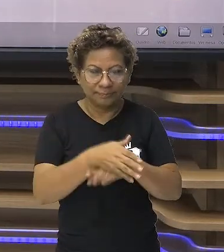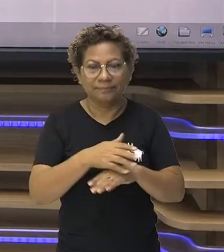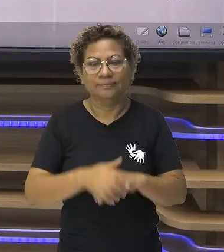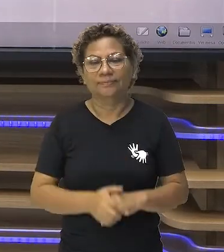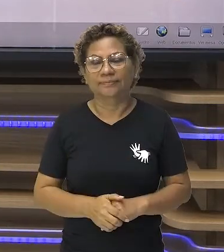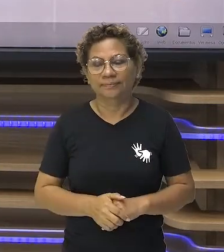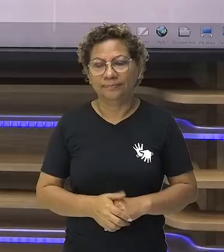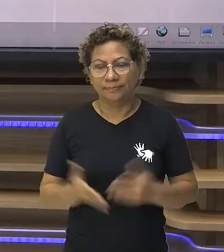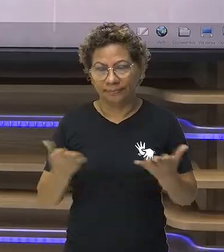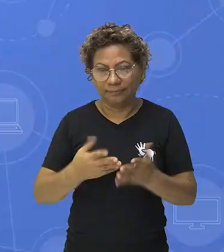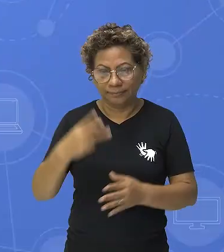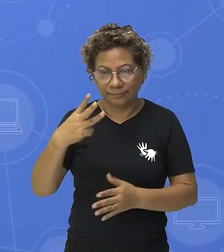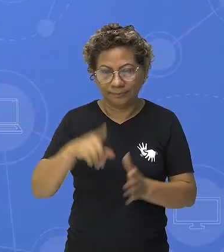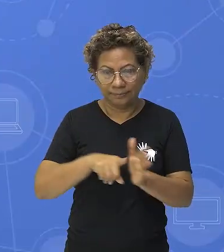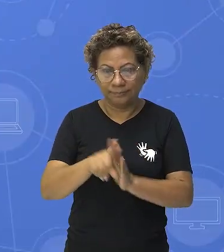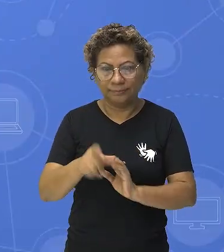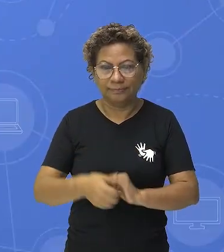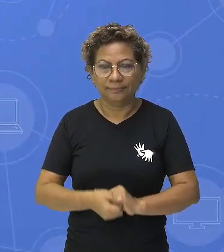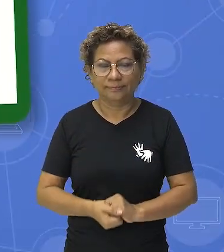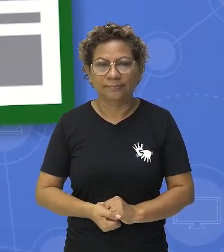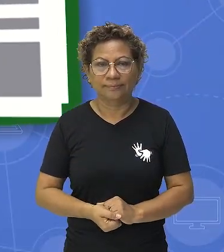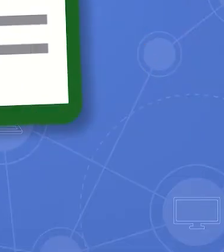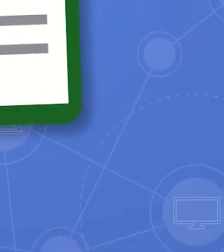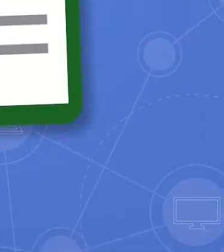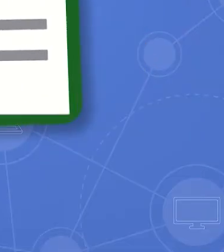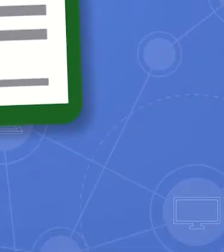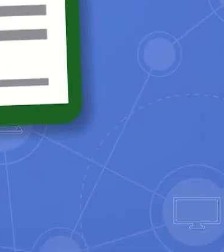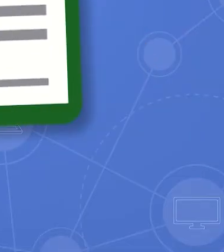para a questão de número 3.